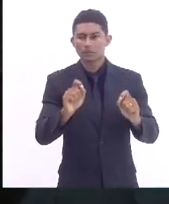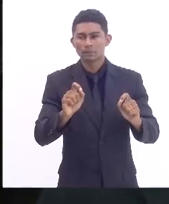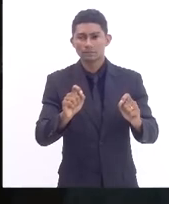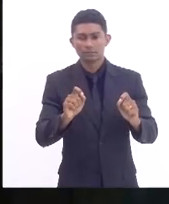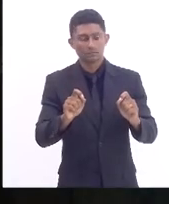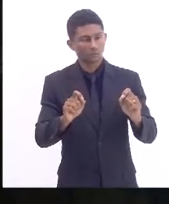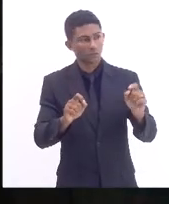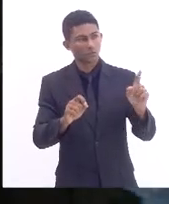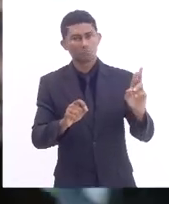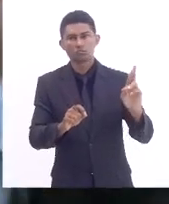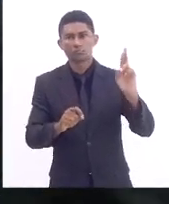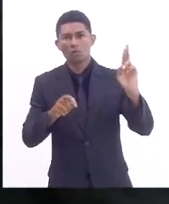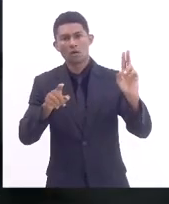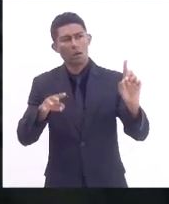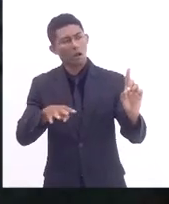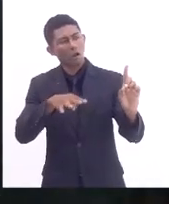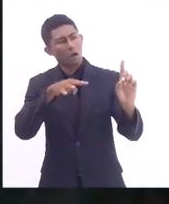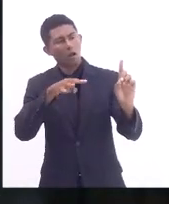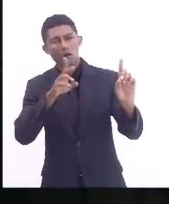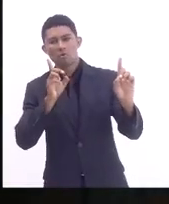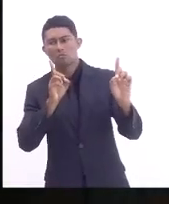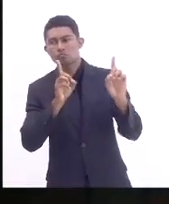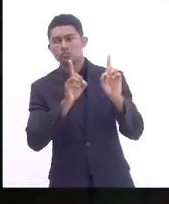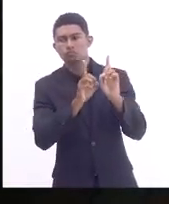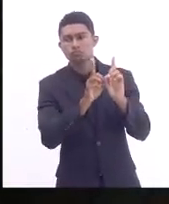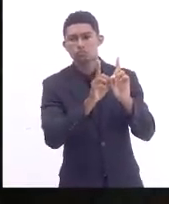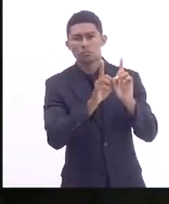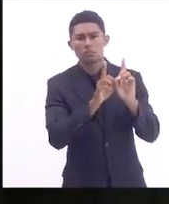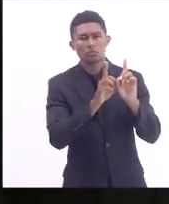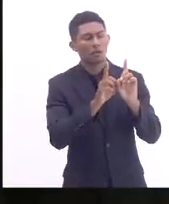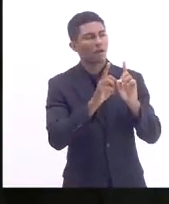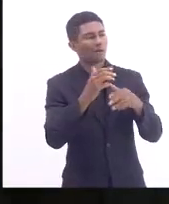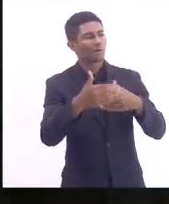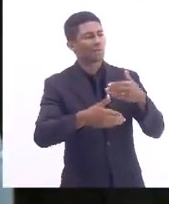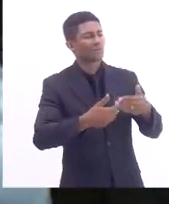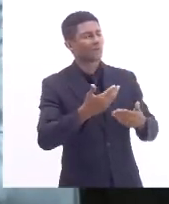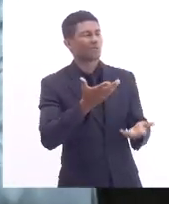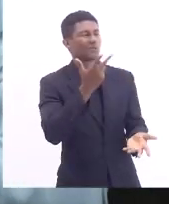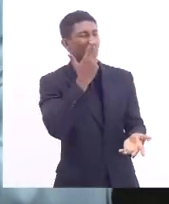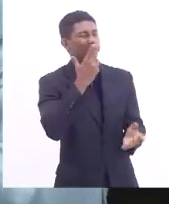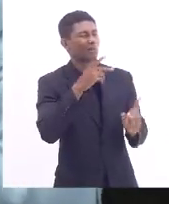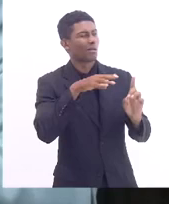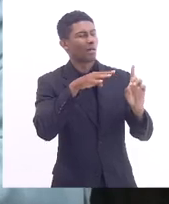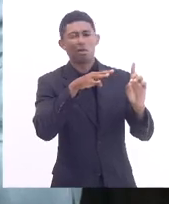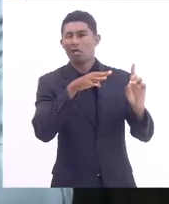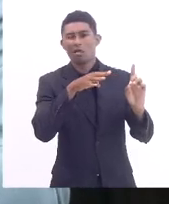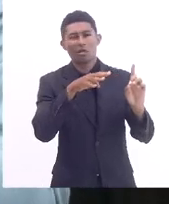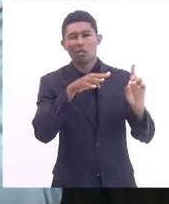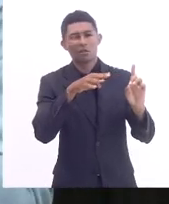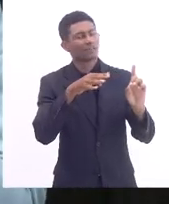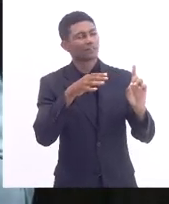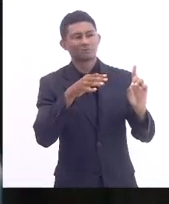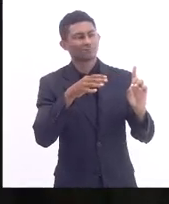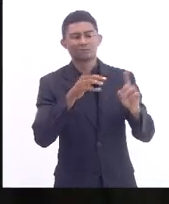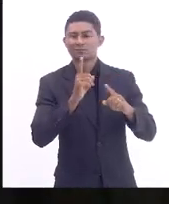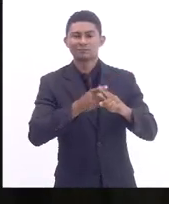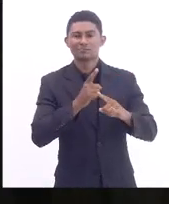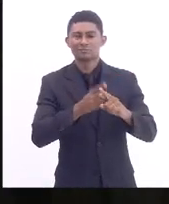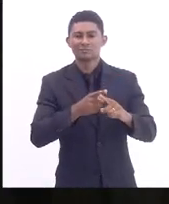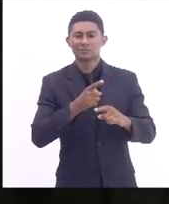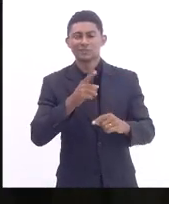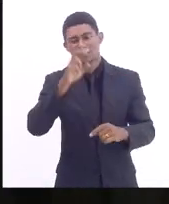do seu ídolo e esse cara passa a não ser mais seu ídolo porque você começa a ver os defeitos começa a ver as